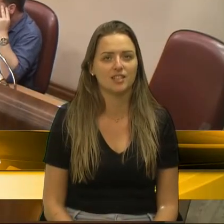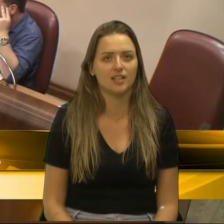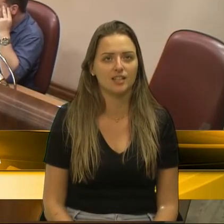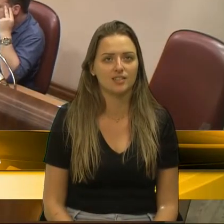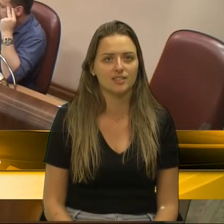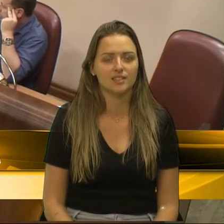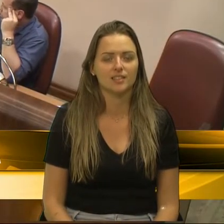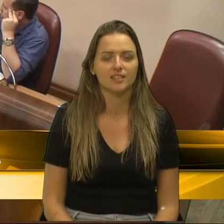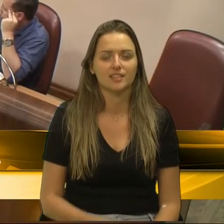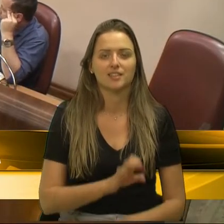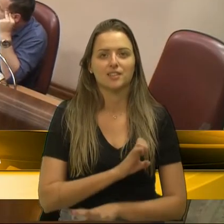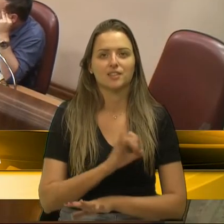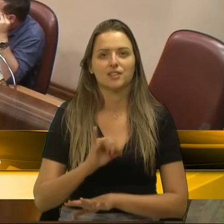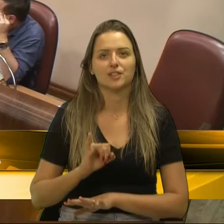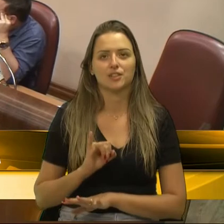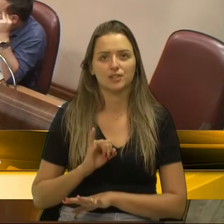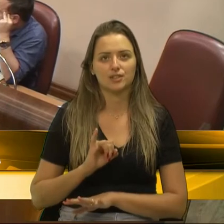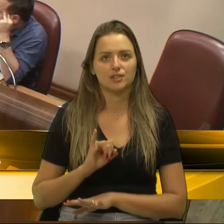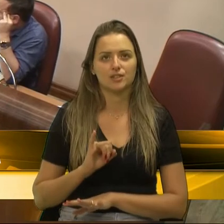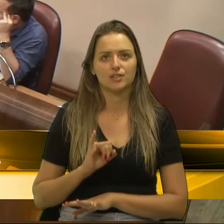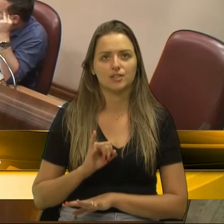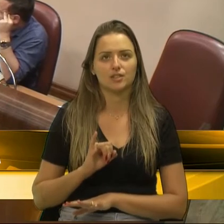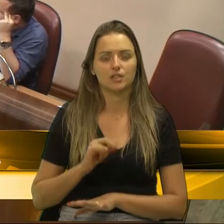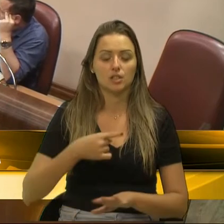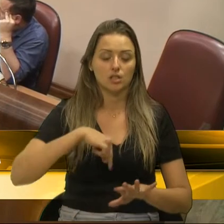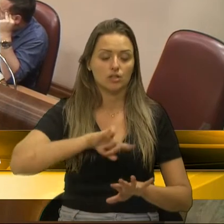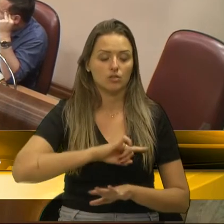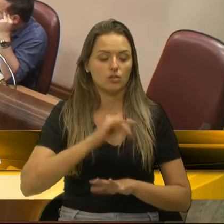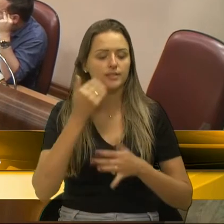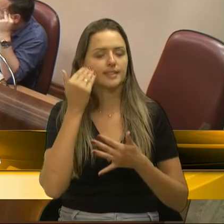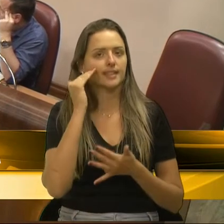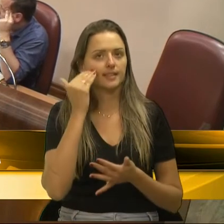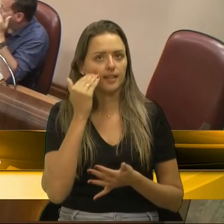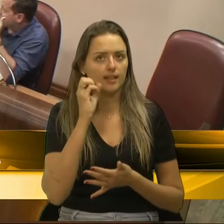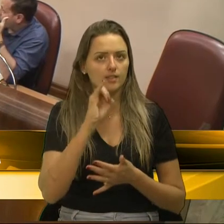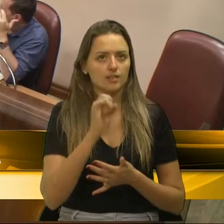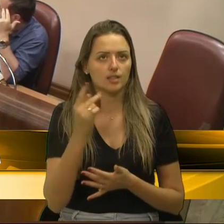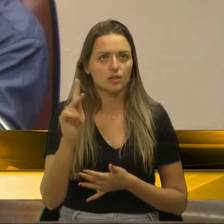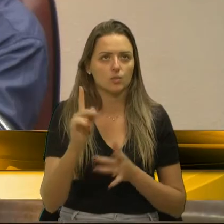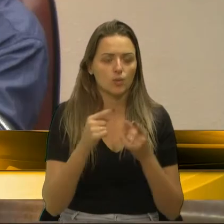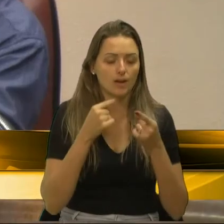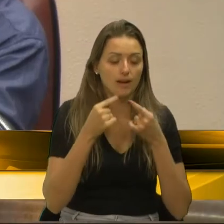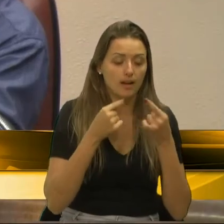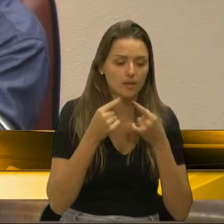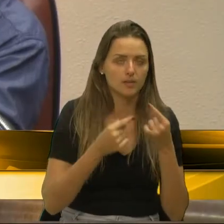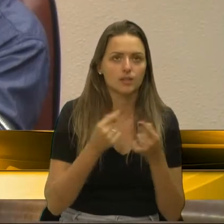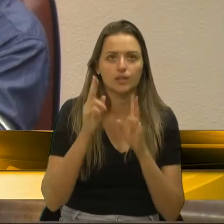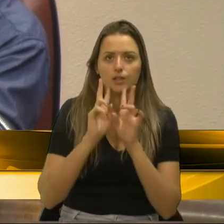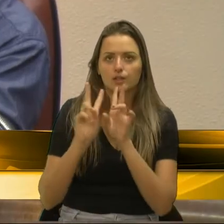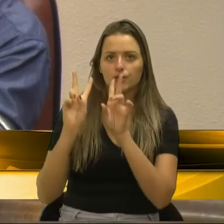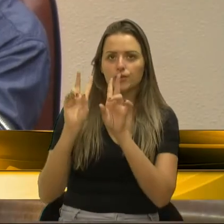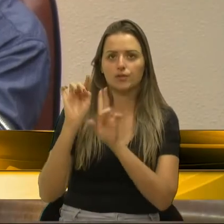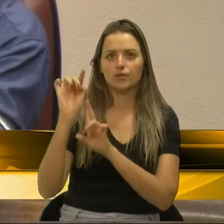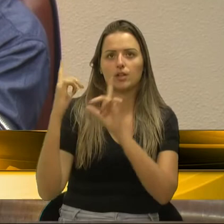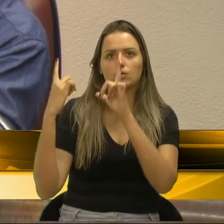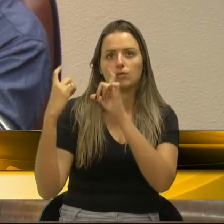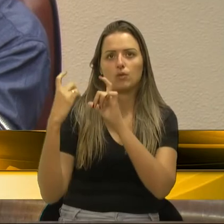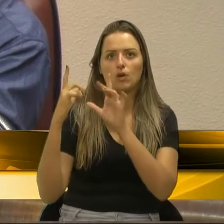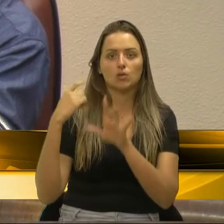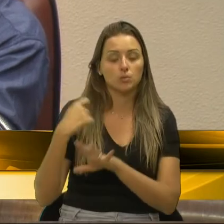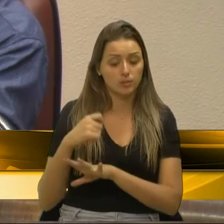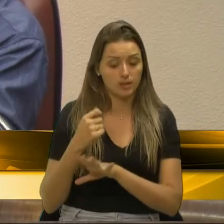Ed Carlos, a gente entende e compreende, e estamos vendo ali pelas fotos que há necessidade, com